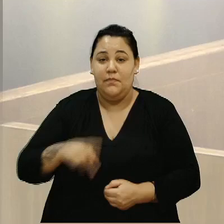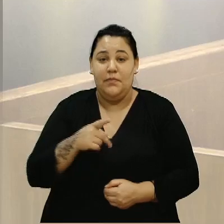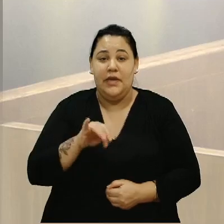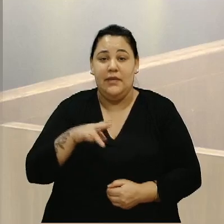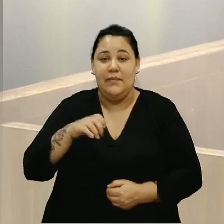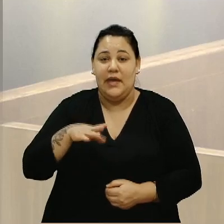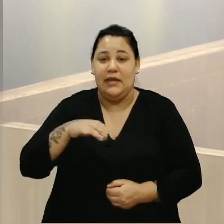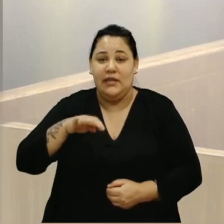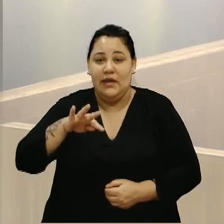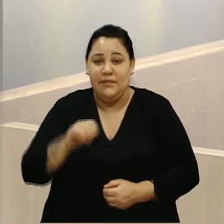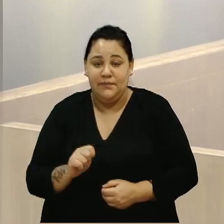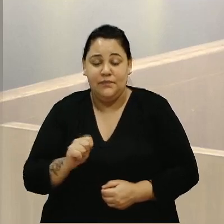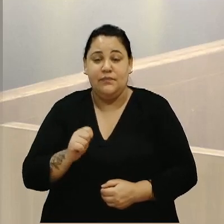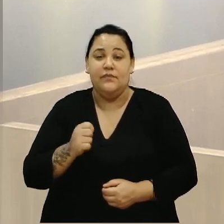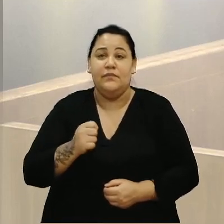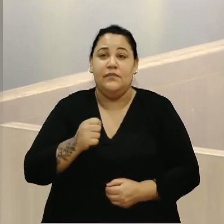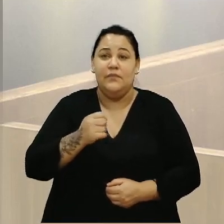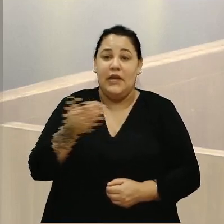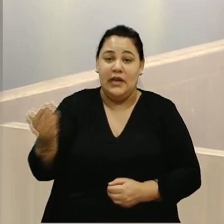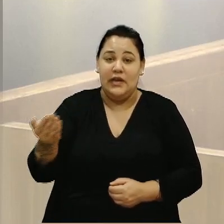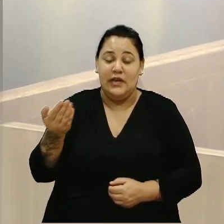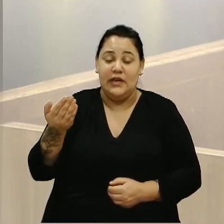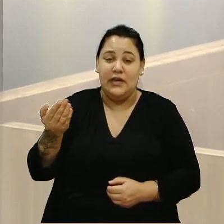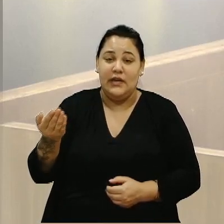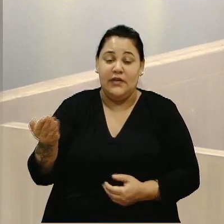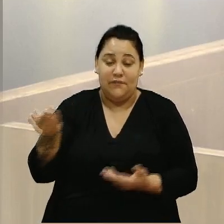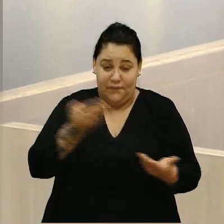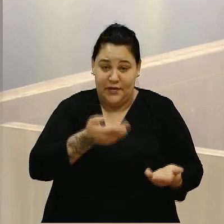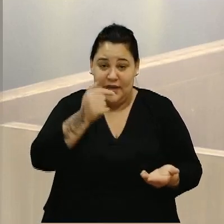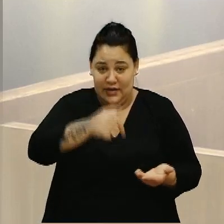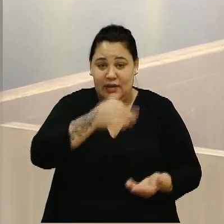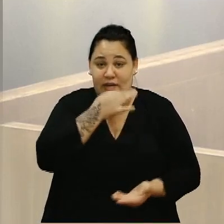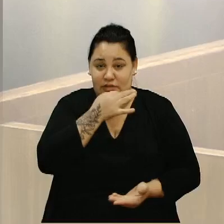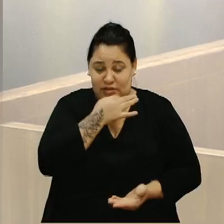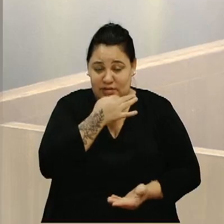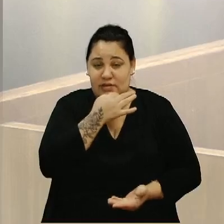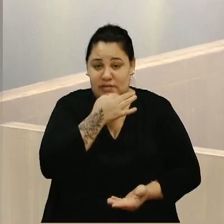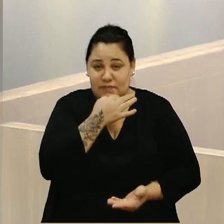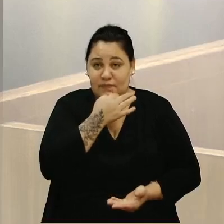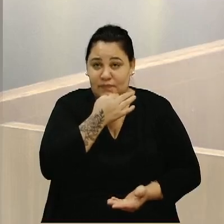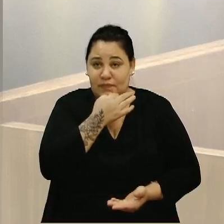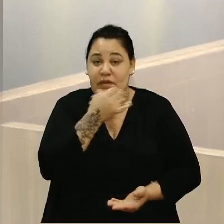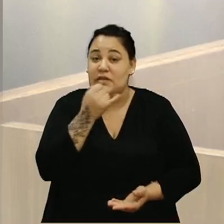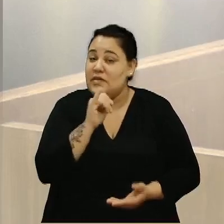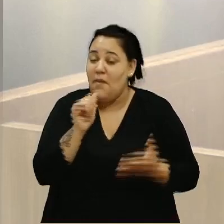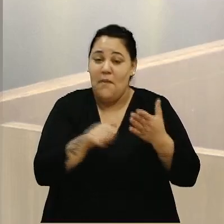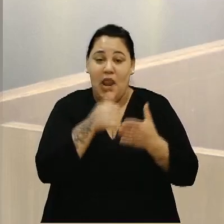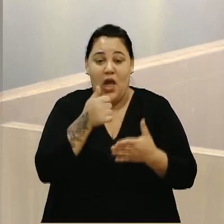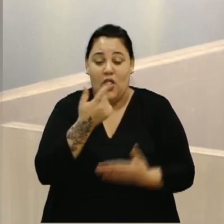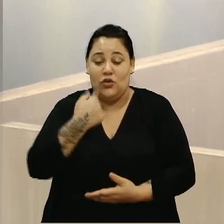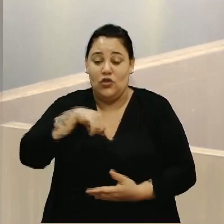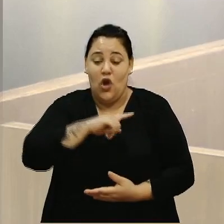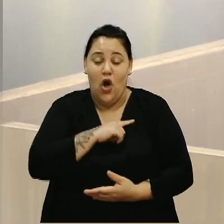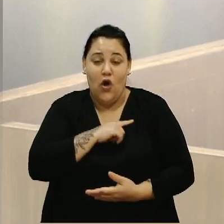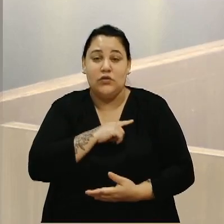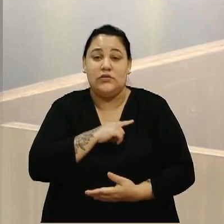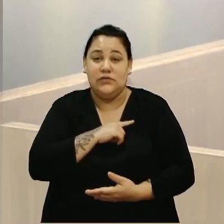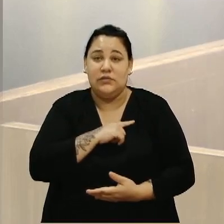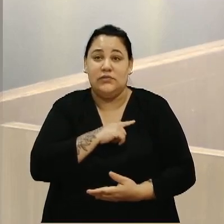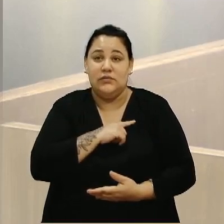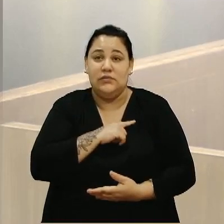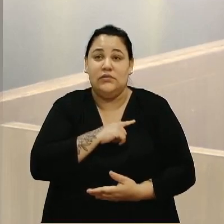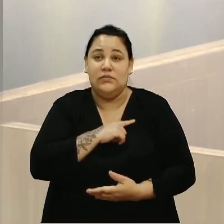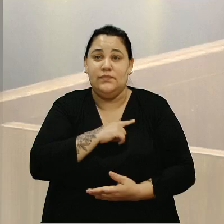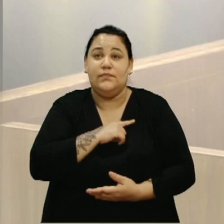vir a Caxias nos próximos dias, de preferência, se ele conseguisse, nós, enquanto frente,